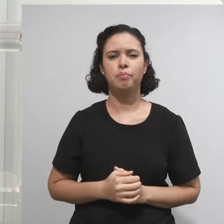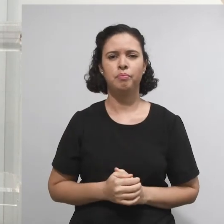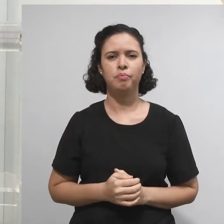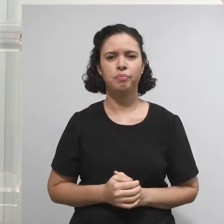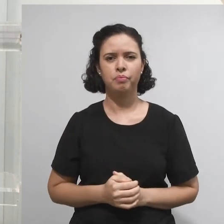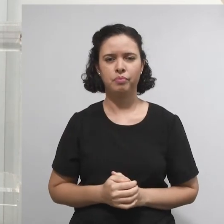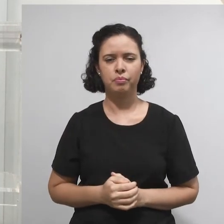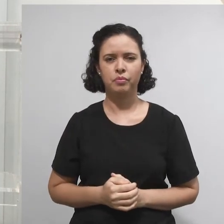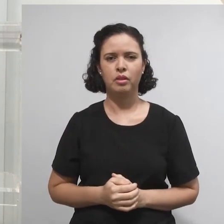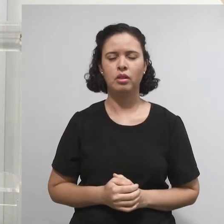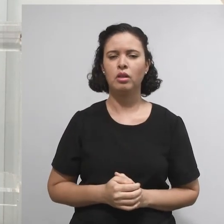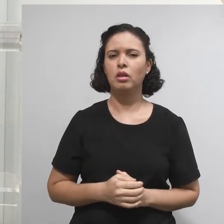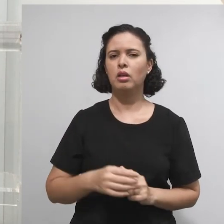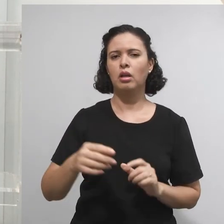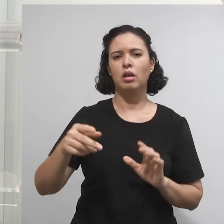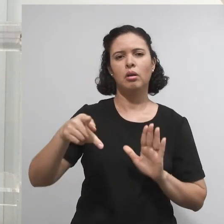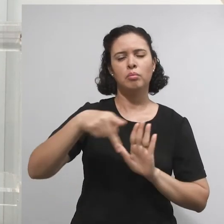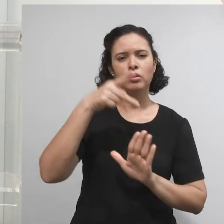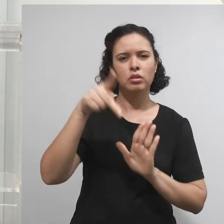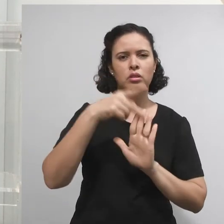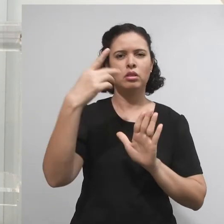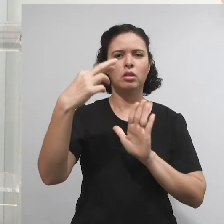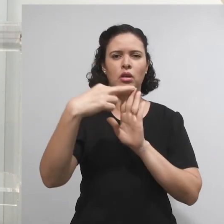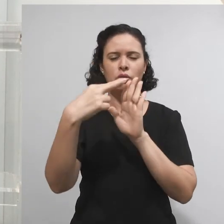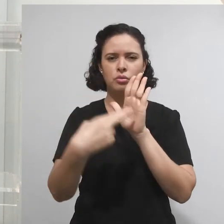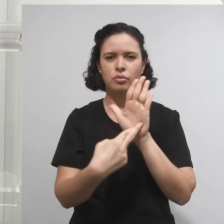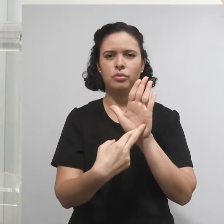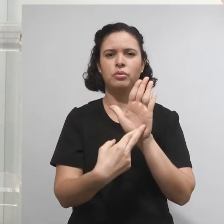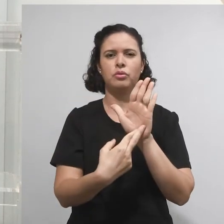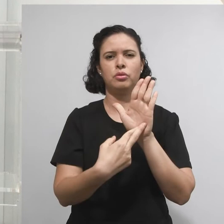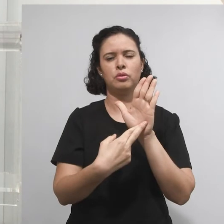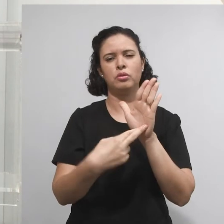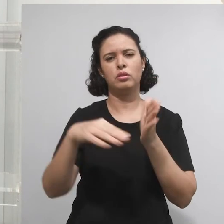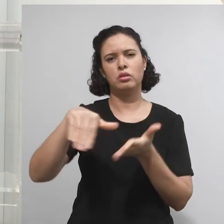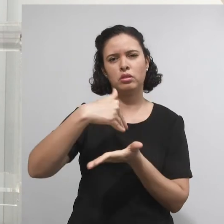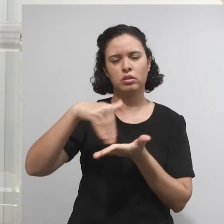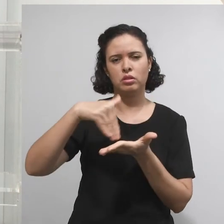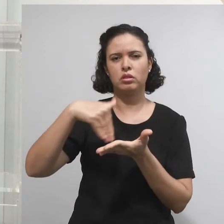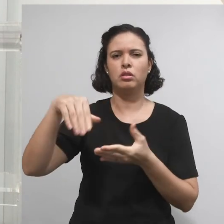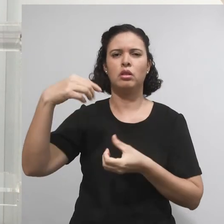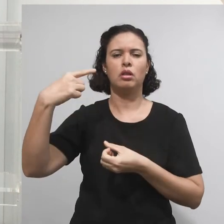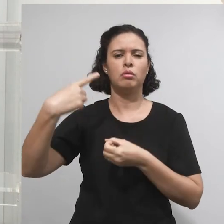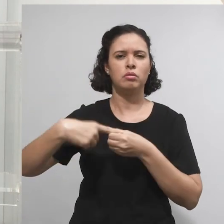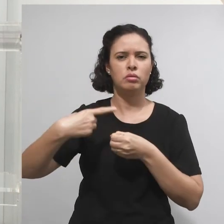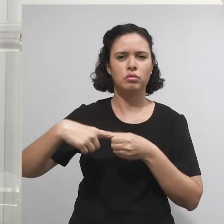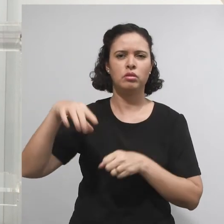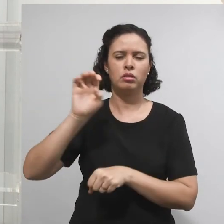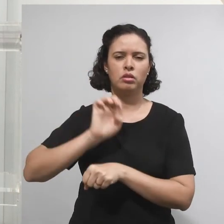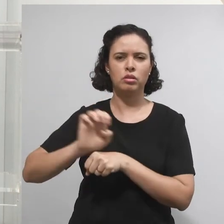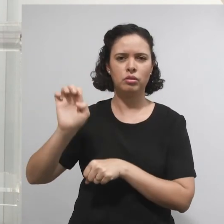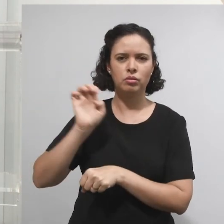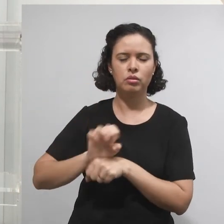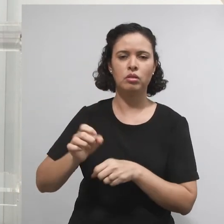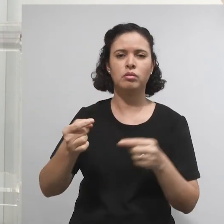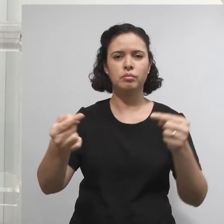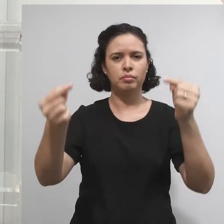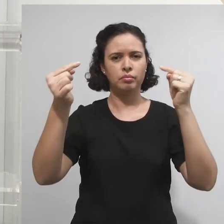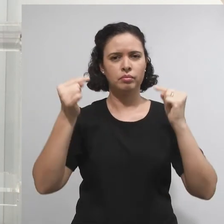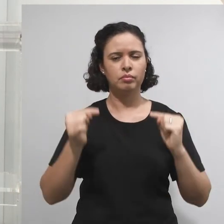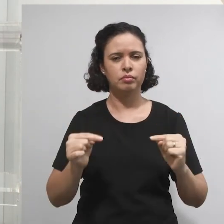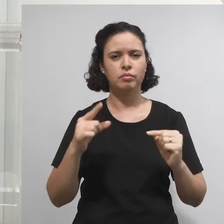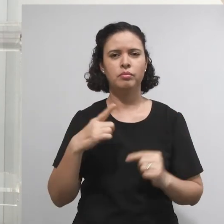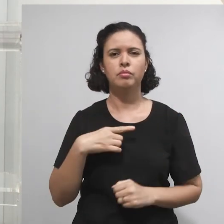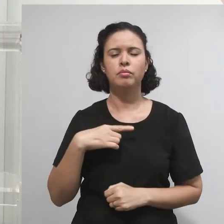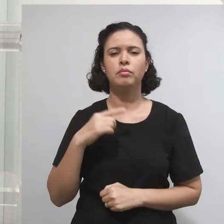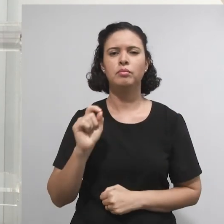as portarias, resoluções das secretarias estaduais e municipais. Depois você